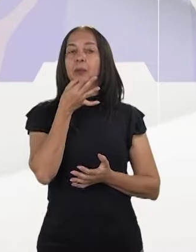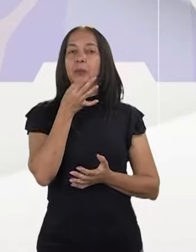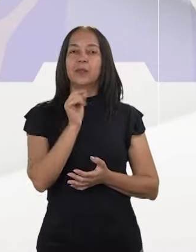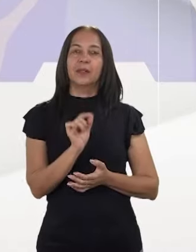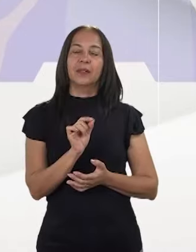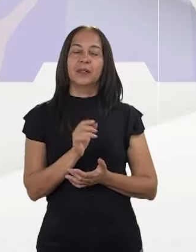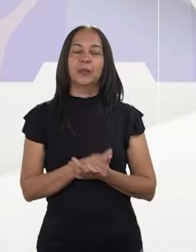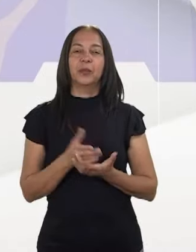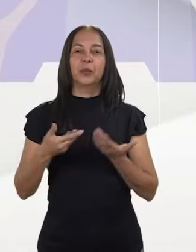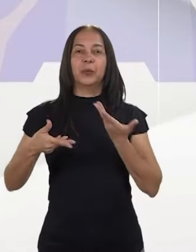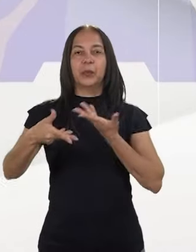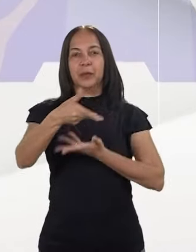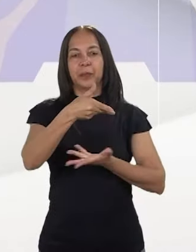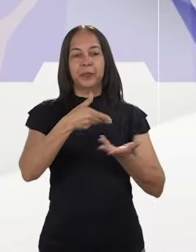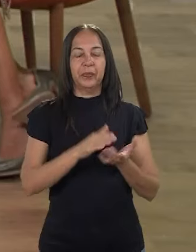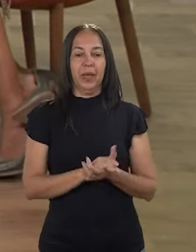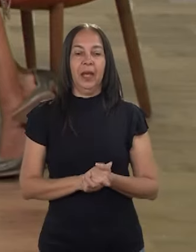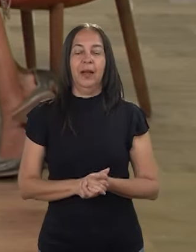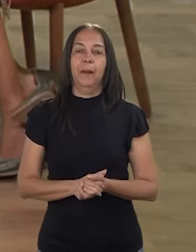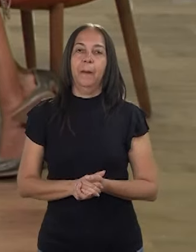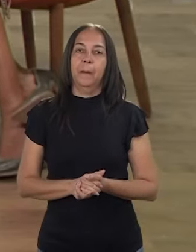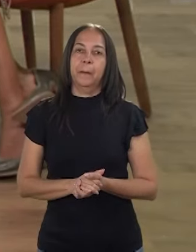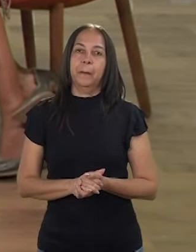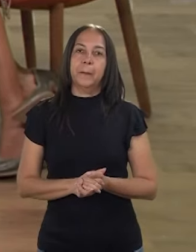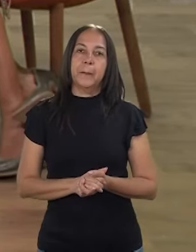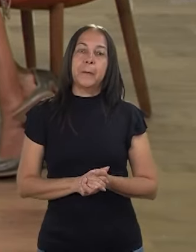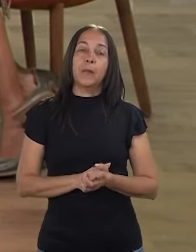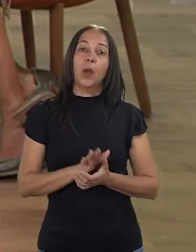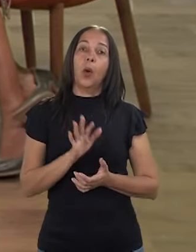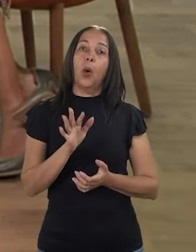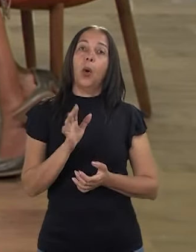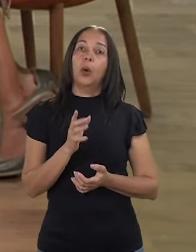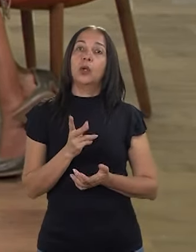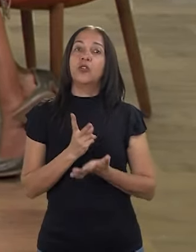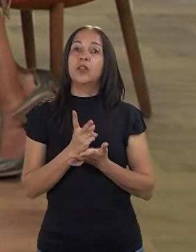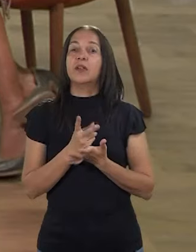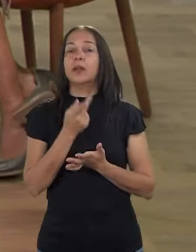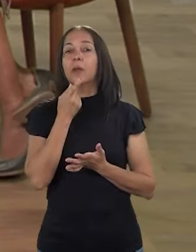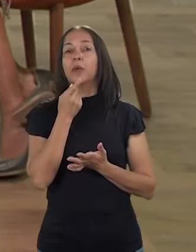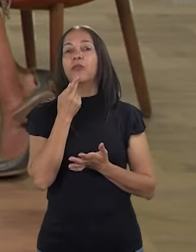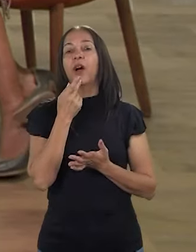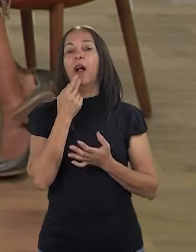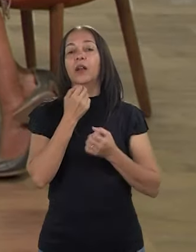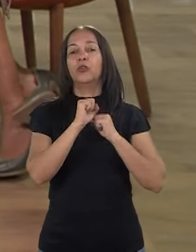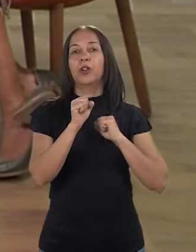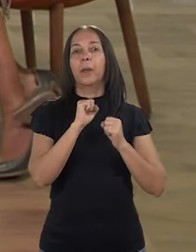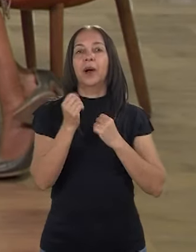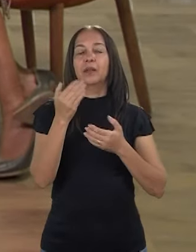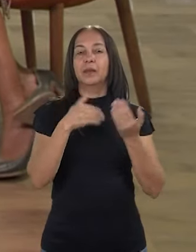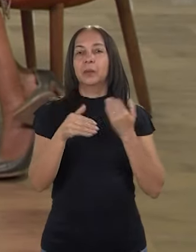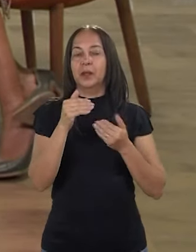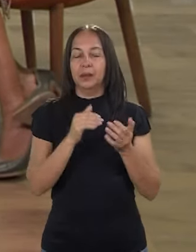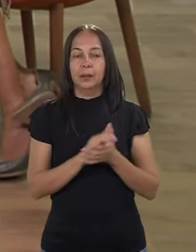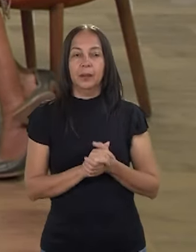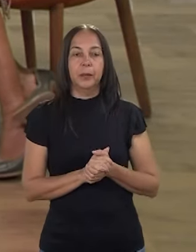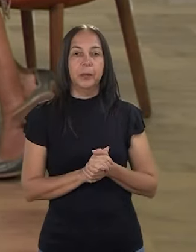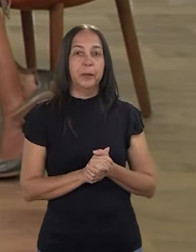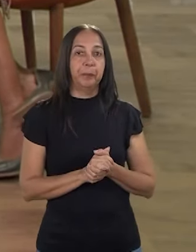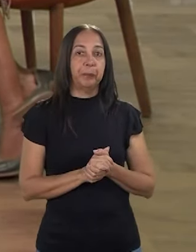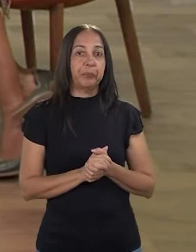alguns comentários né socializa aí com a gente não então eh a gente sempre comenta dentro da área jurídica dos debates e congressos que a gente